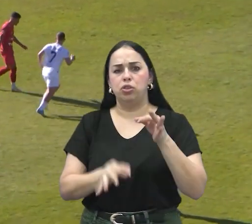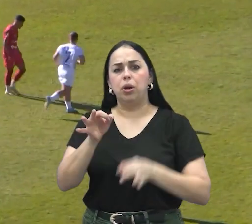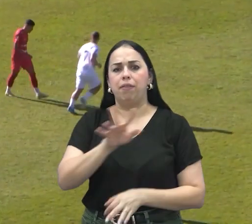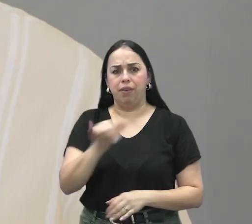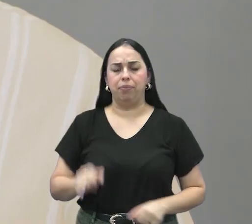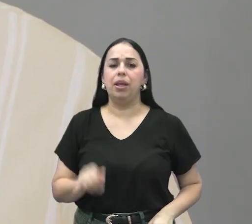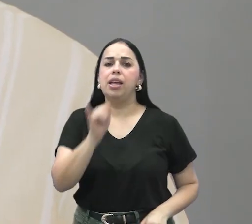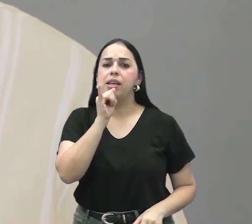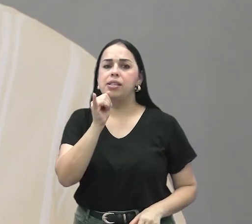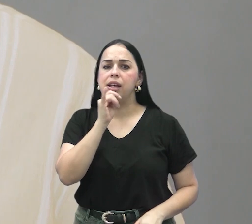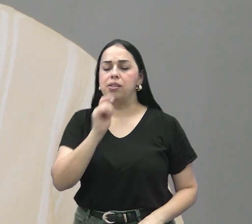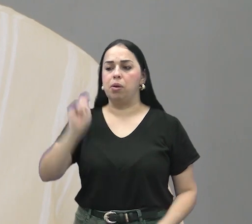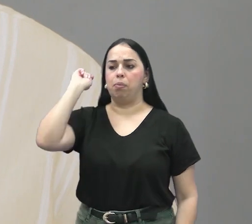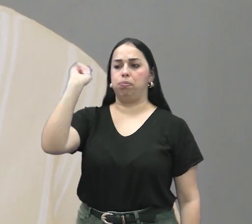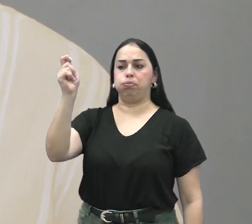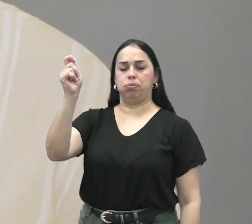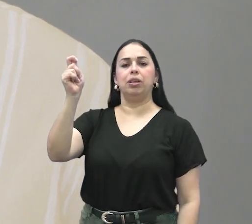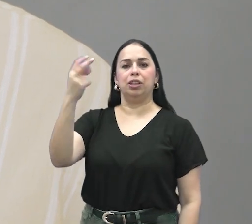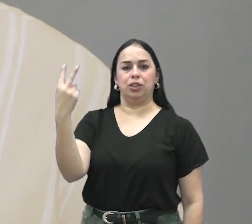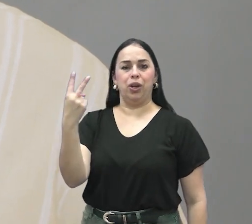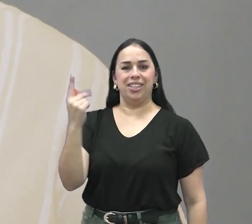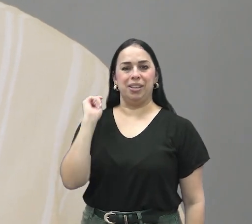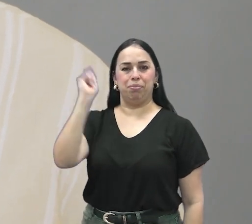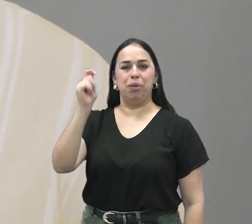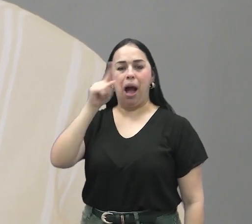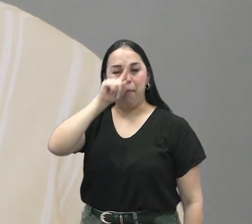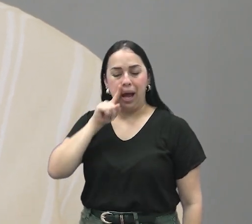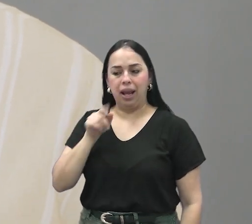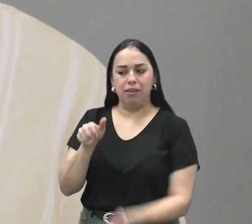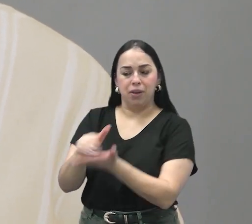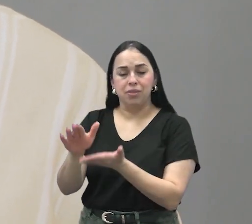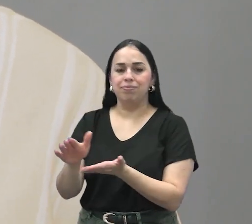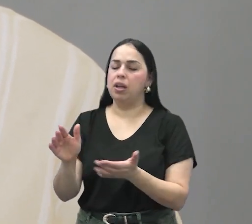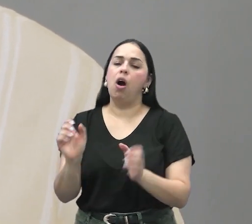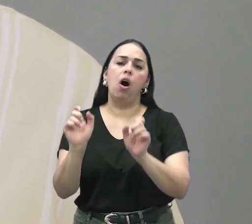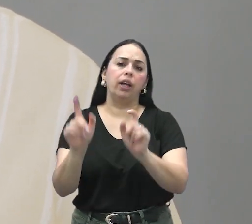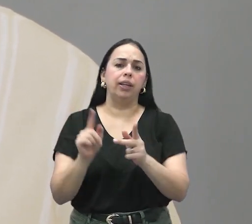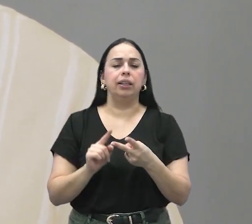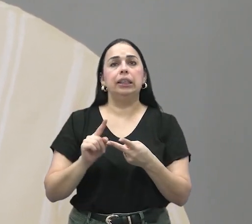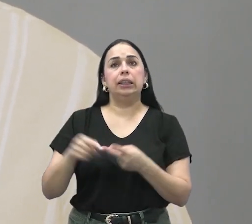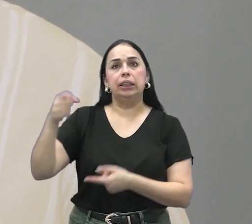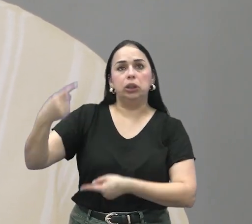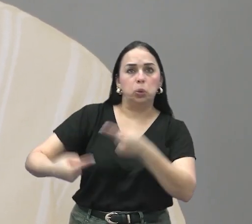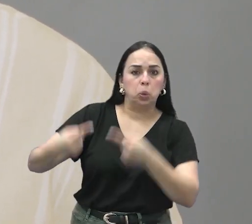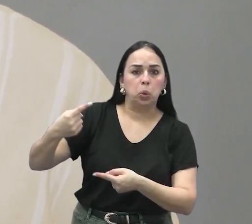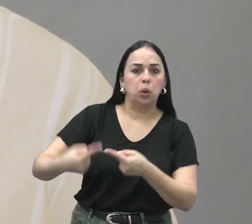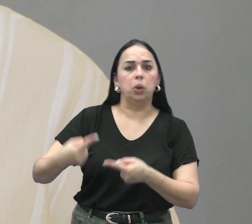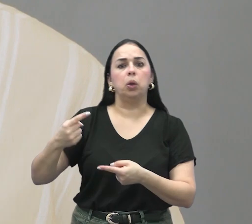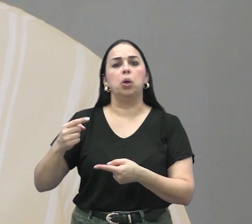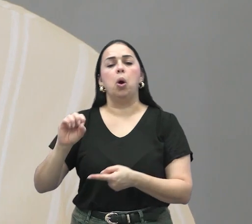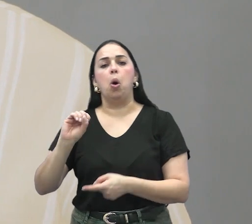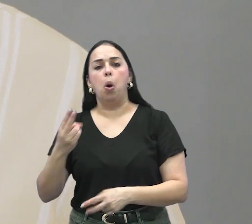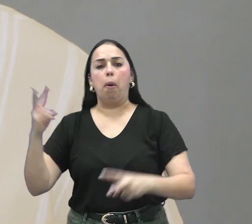será julgado. Se um jogador for expulso por segundo cartão amarelo, isso é regulamento. Se ele for expulso porque ele discutiu,